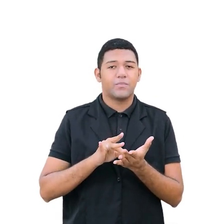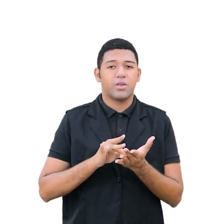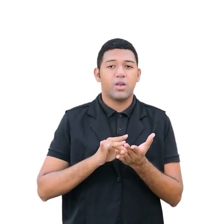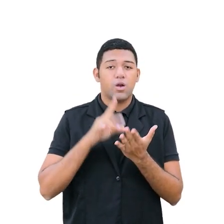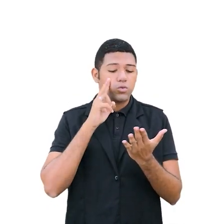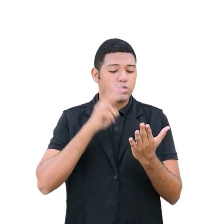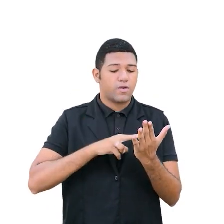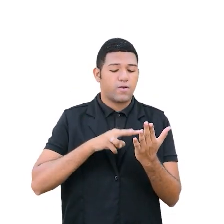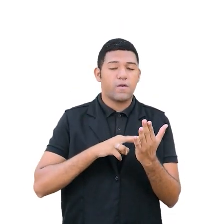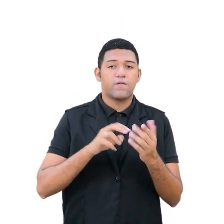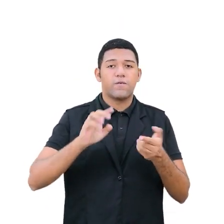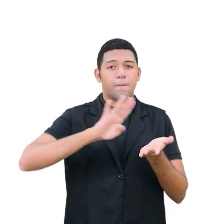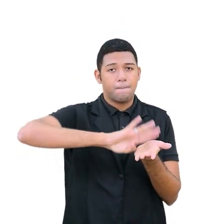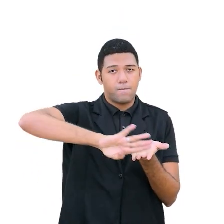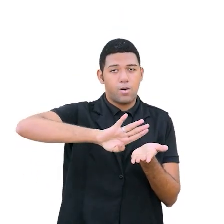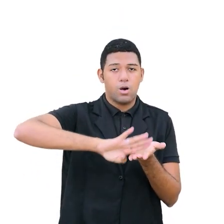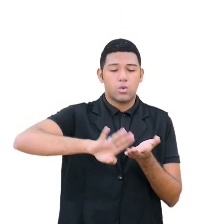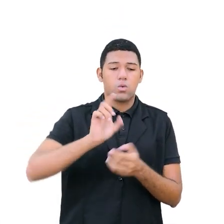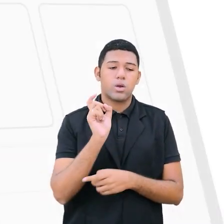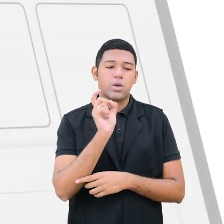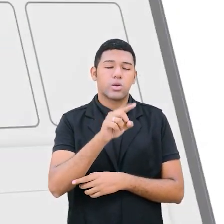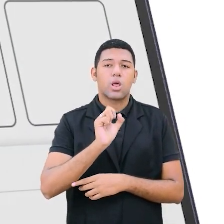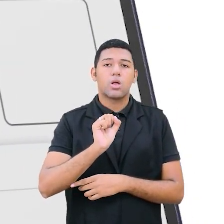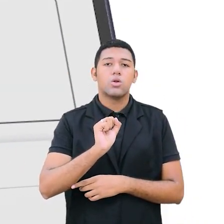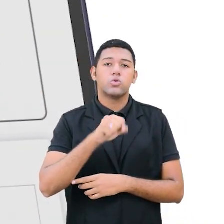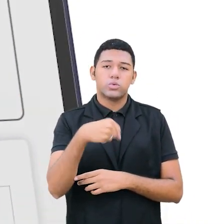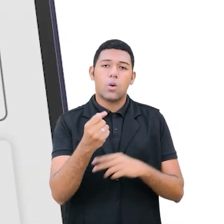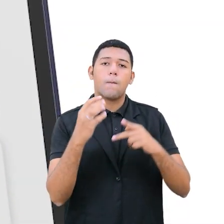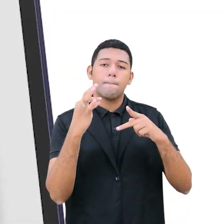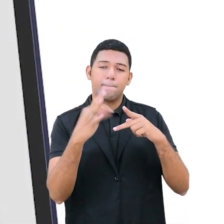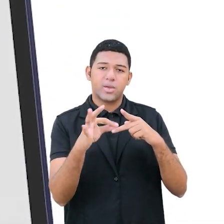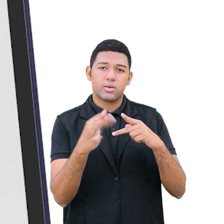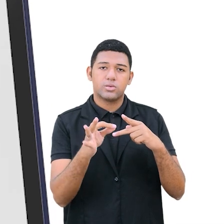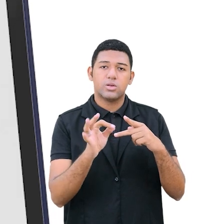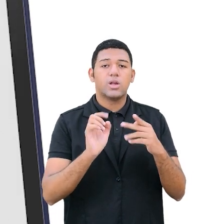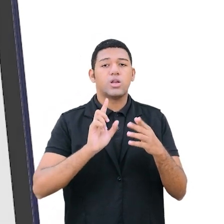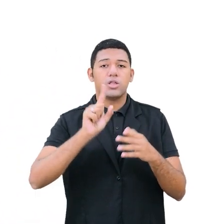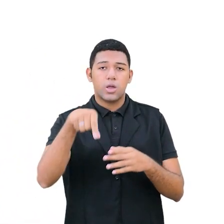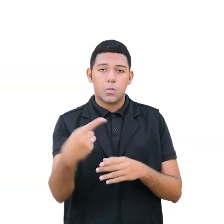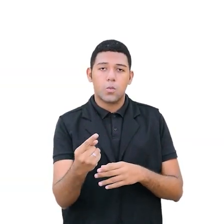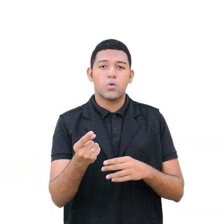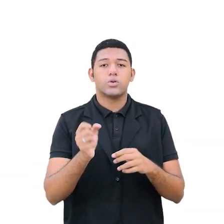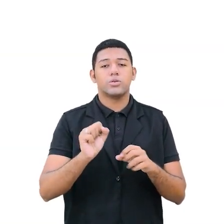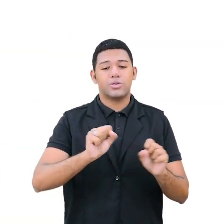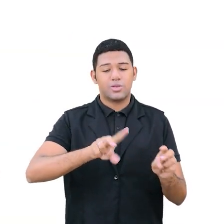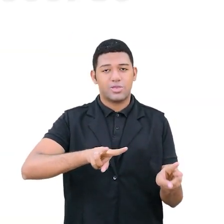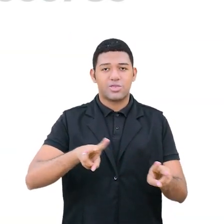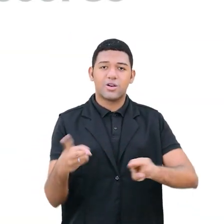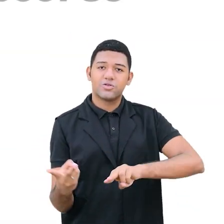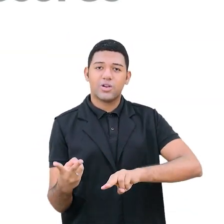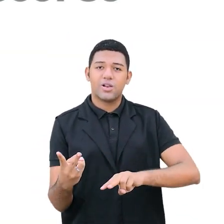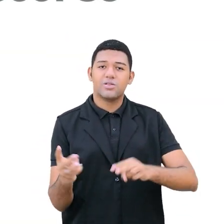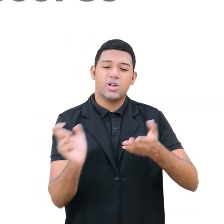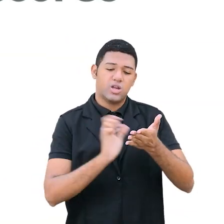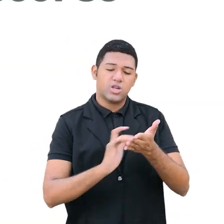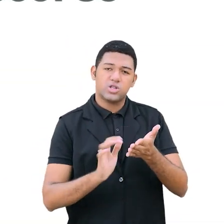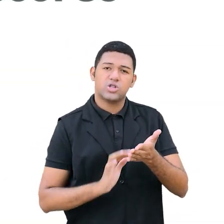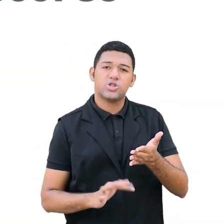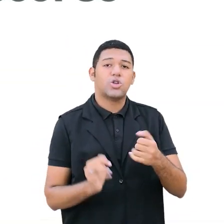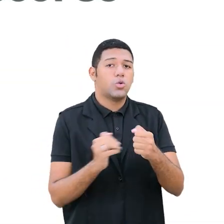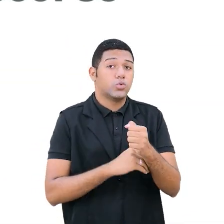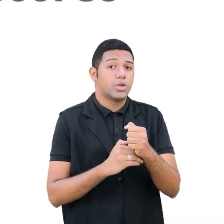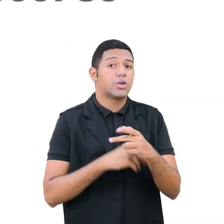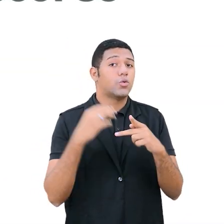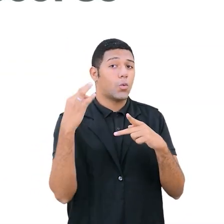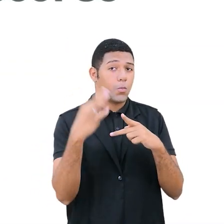aplicativo do seu banco Clique na opção Fix e em seguida vai na opção transferência depois é só digitar nossa chave pix